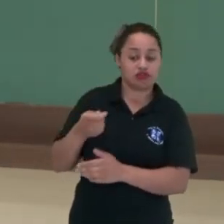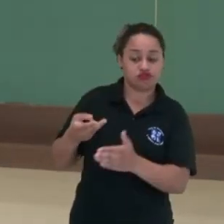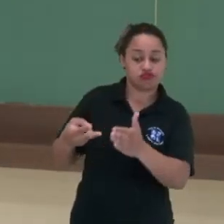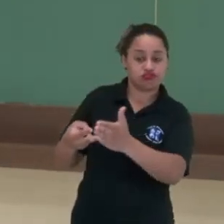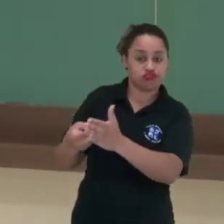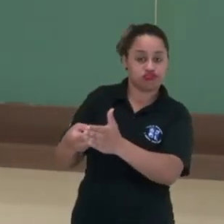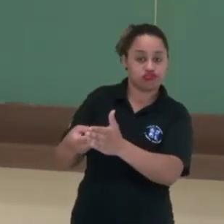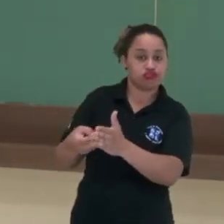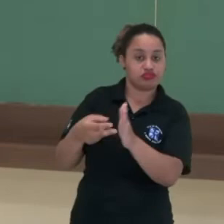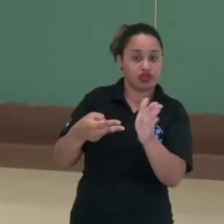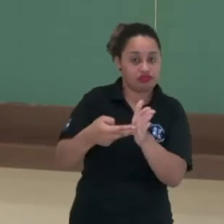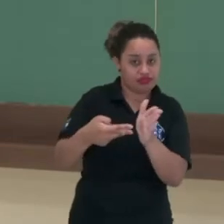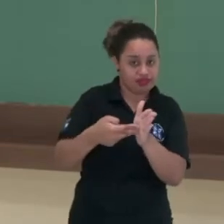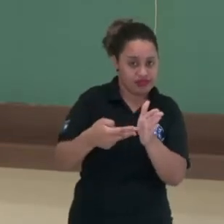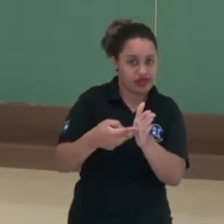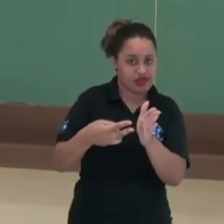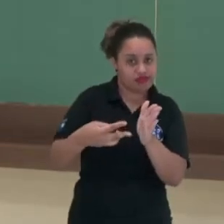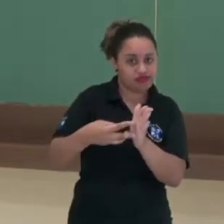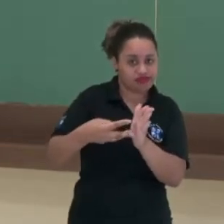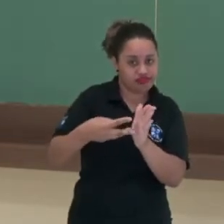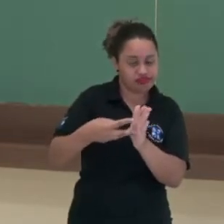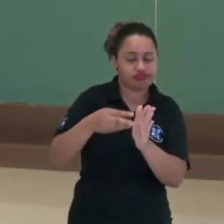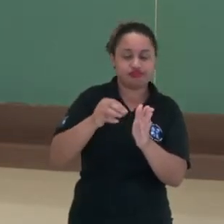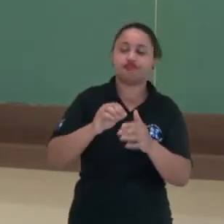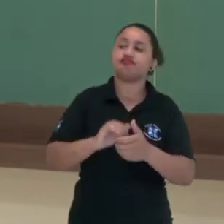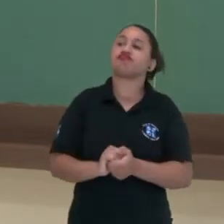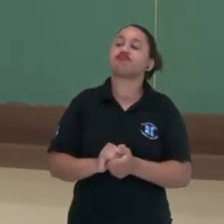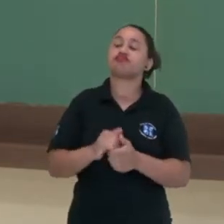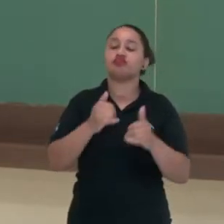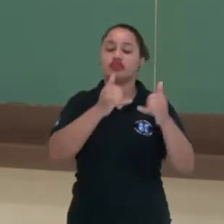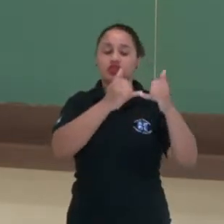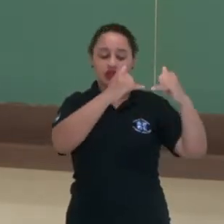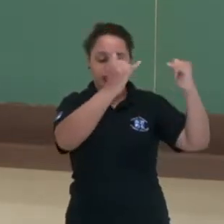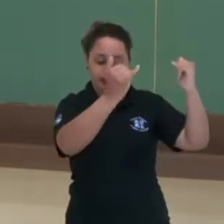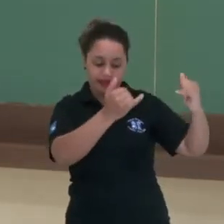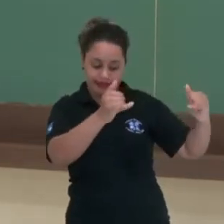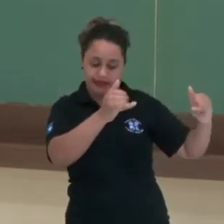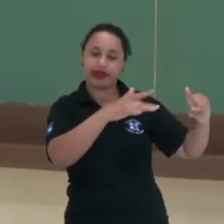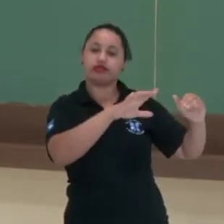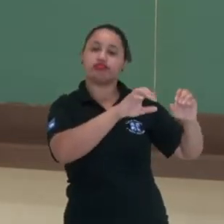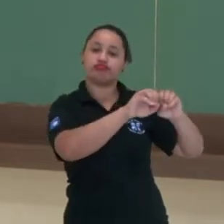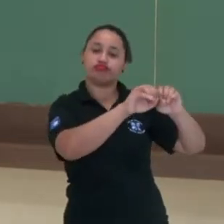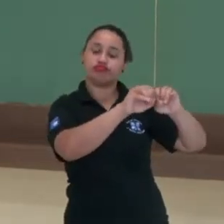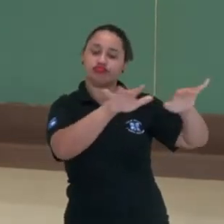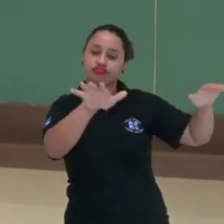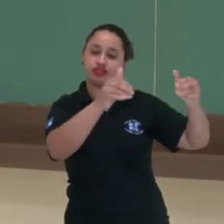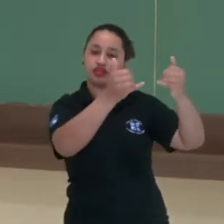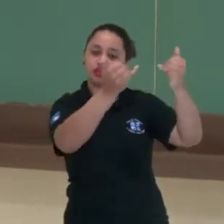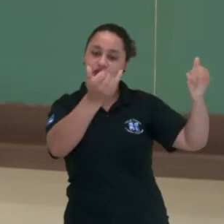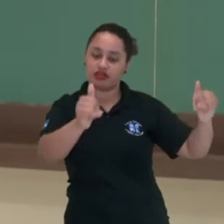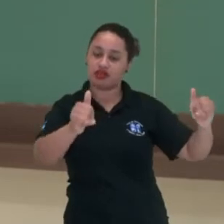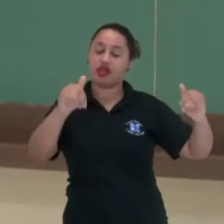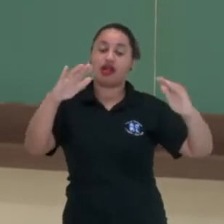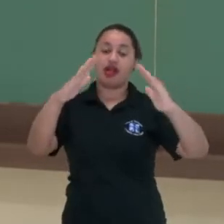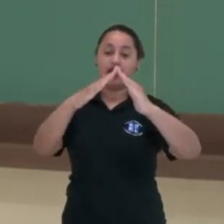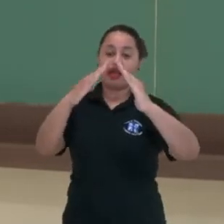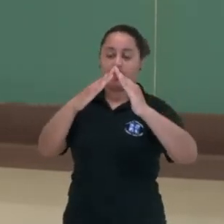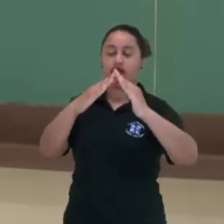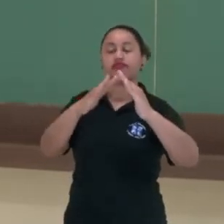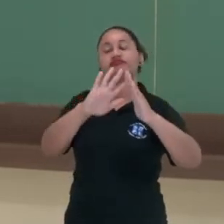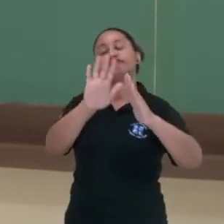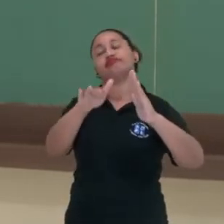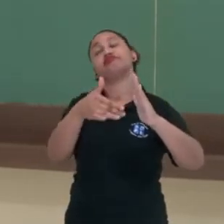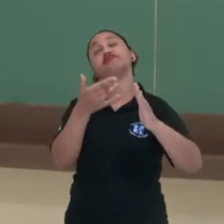tomada? Então vamos imaginar, saiu lá do fio condutor lá da rede elétrica e vai lá para sua casa e fica lá na